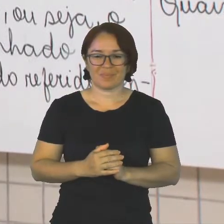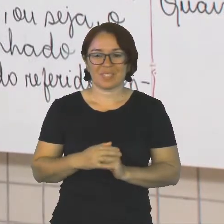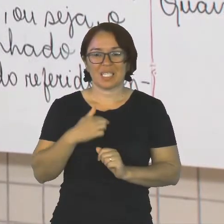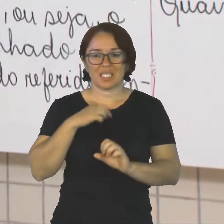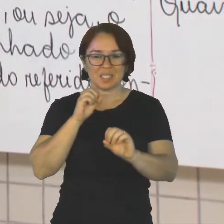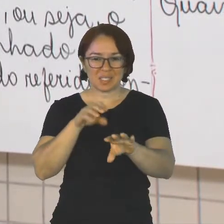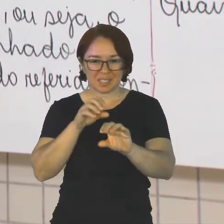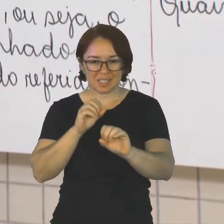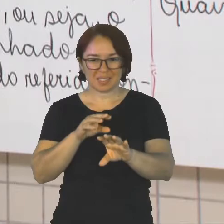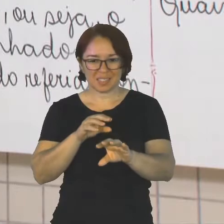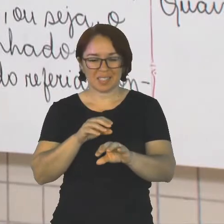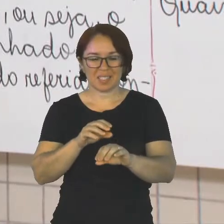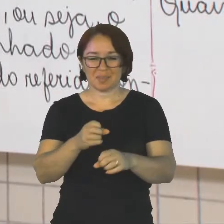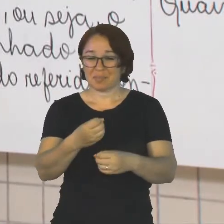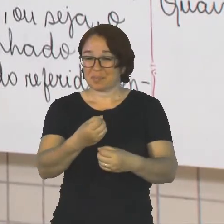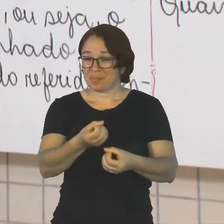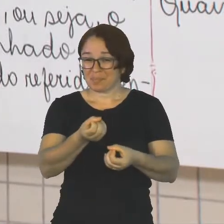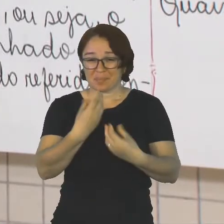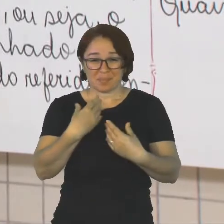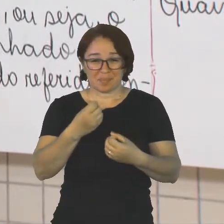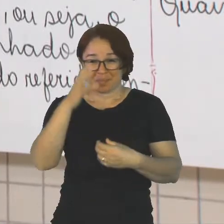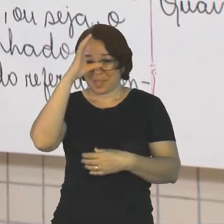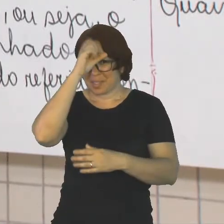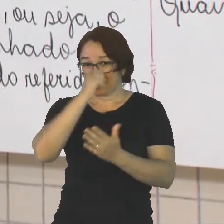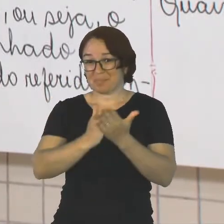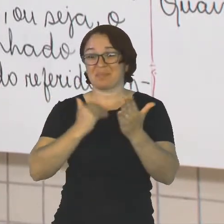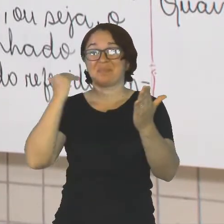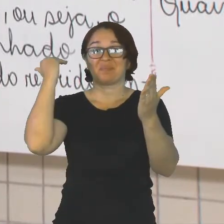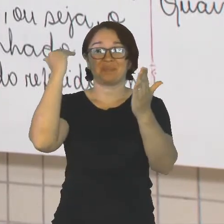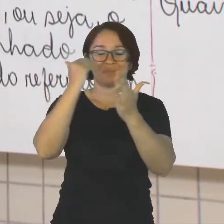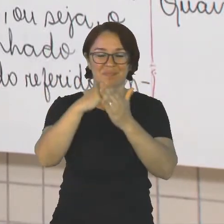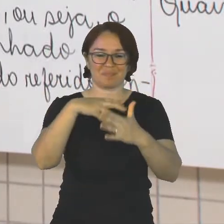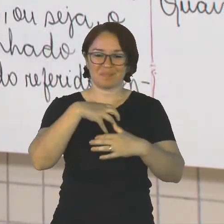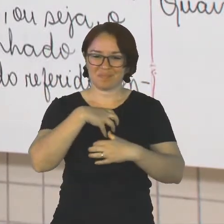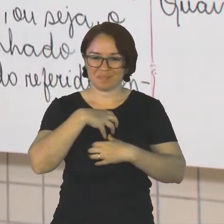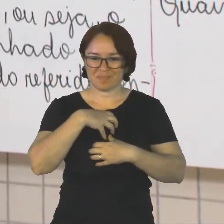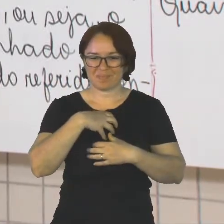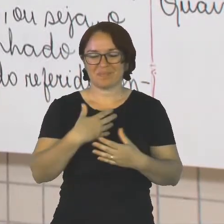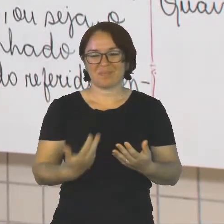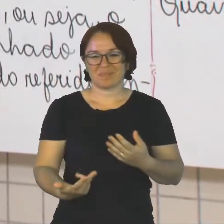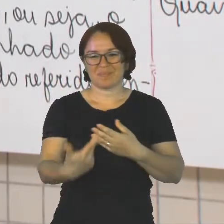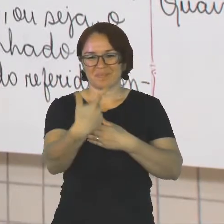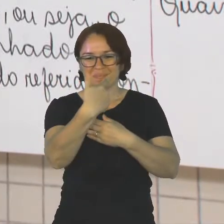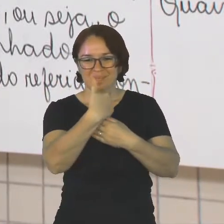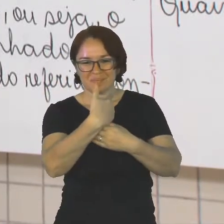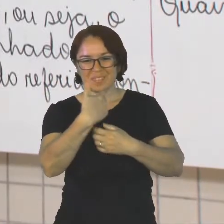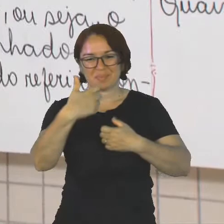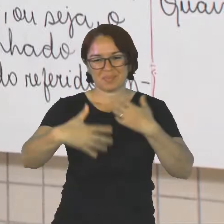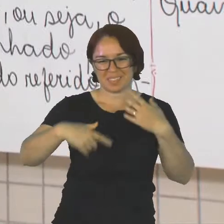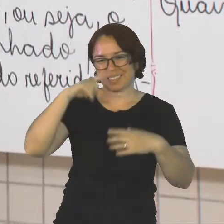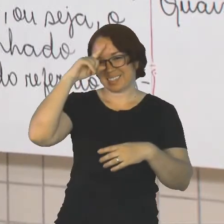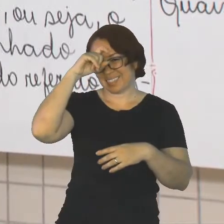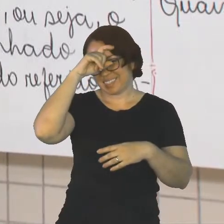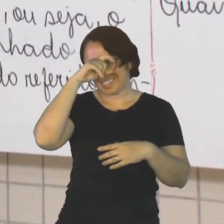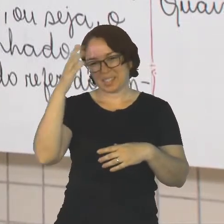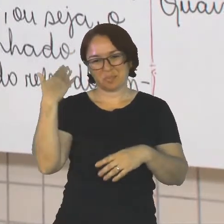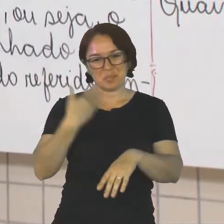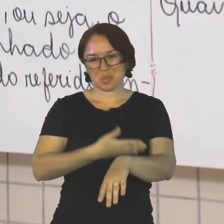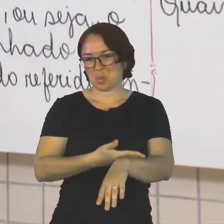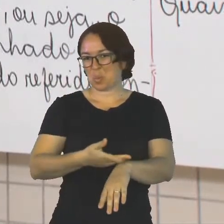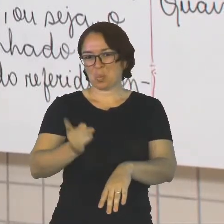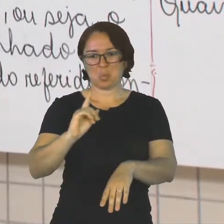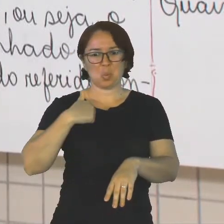ensinei, que para mim foi um desafio gravar aula. Nós também não estávamos acostumados a essa nova